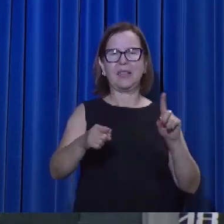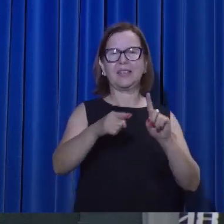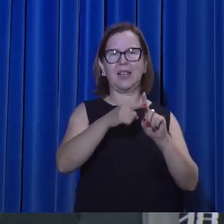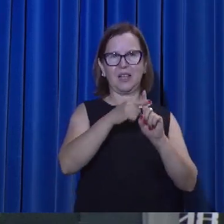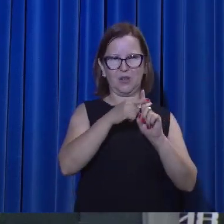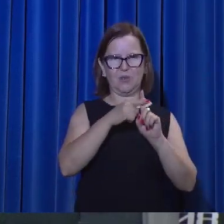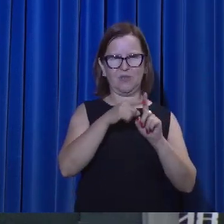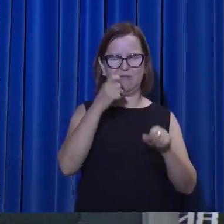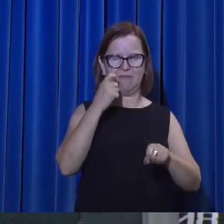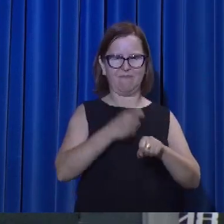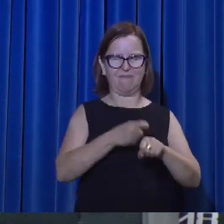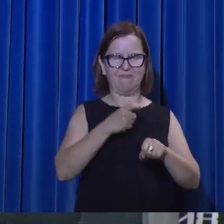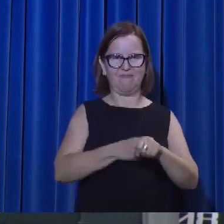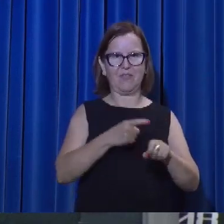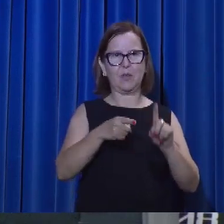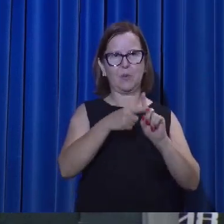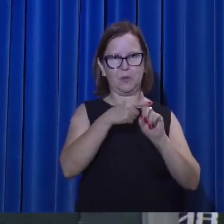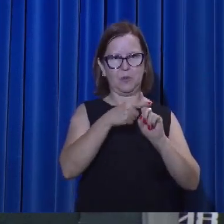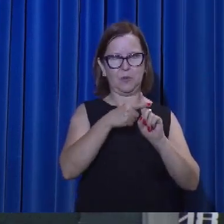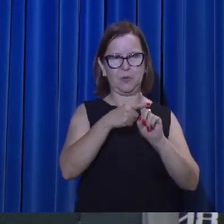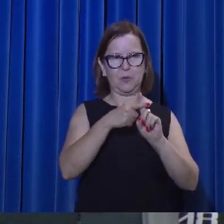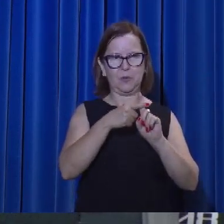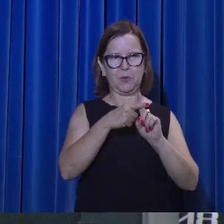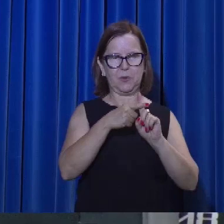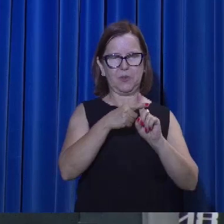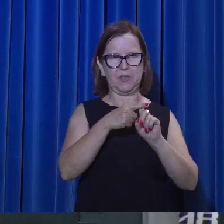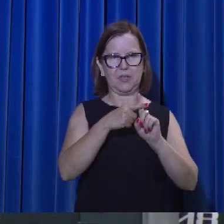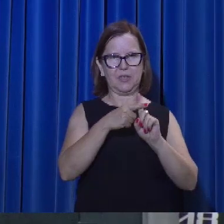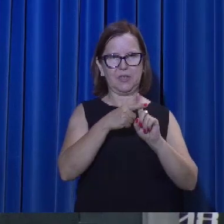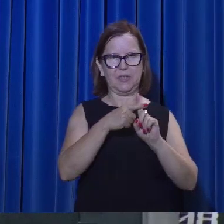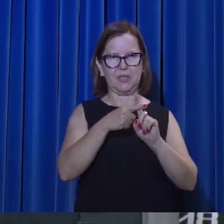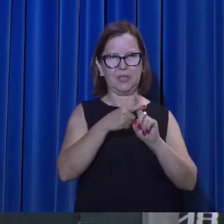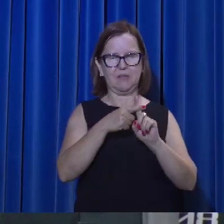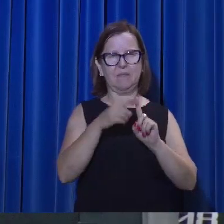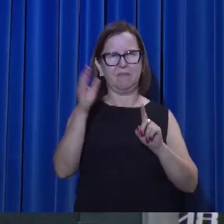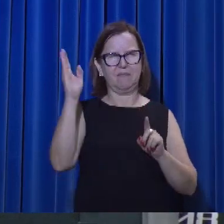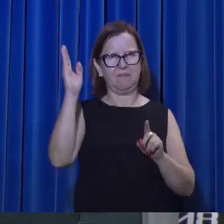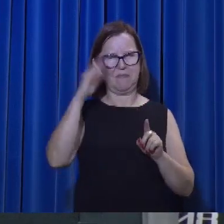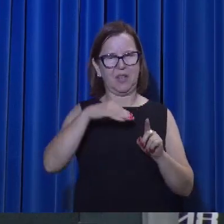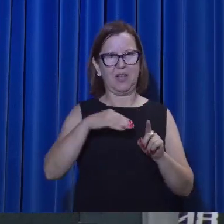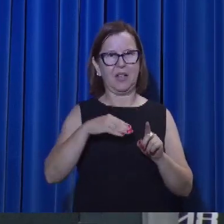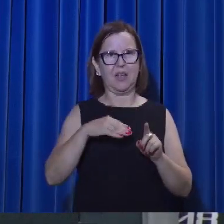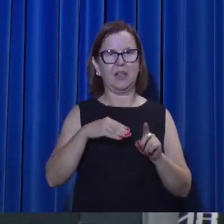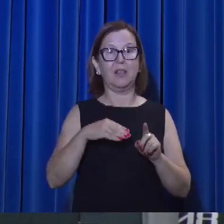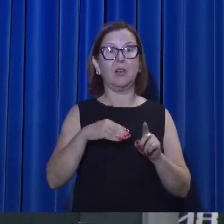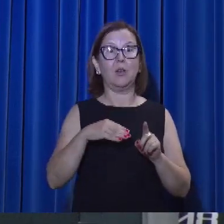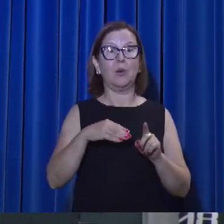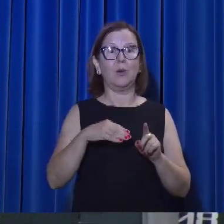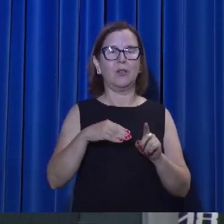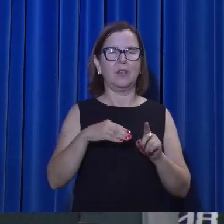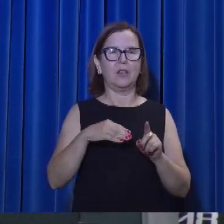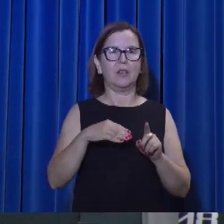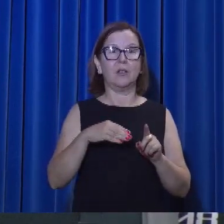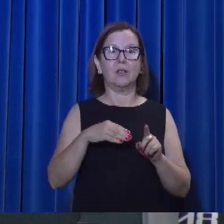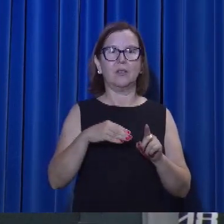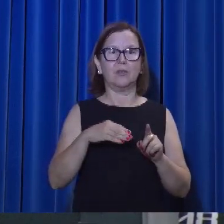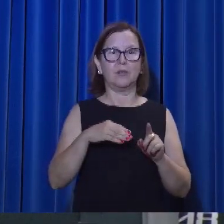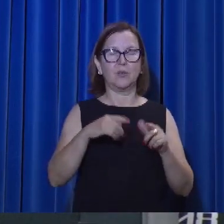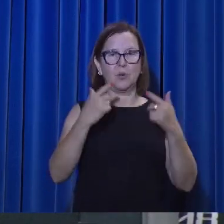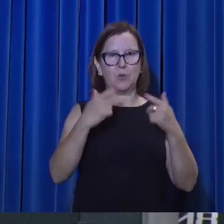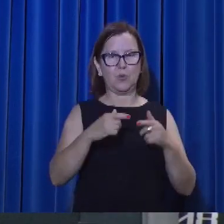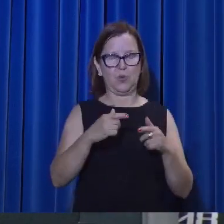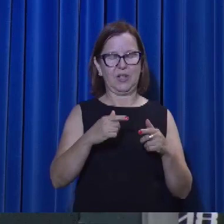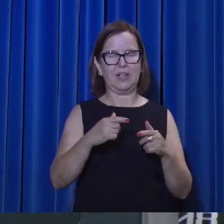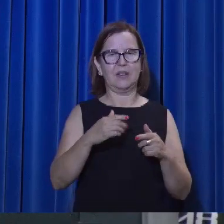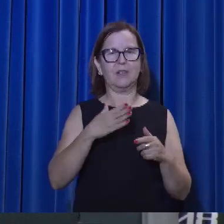rude cruz, a cruz negra e mesquinha, onde os meus pecados todos perdoou, esta cruz não